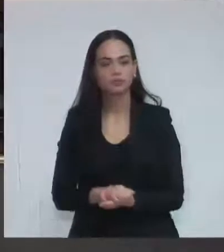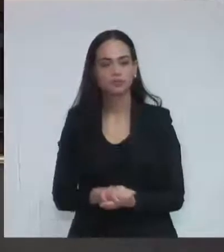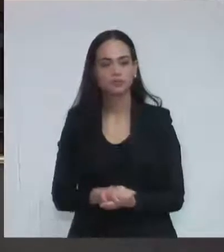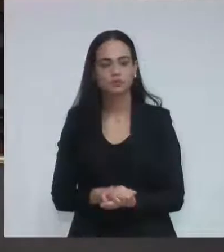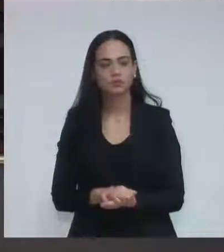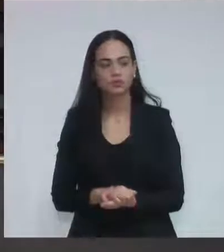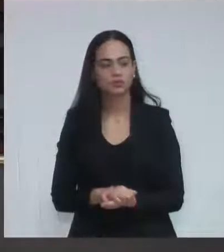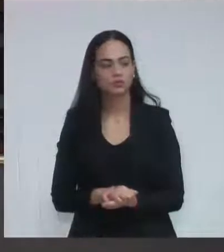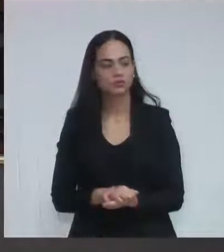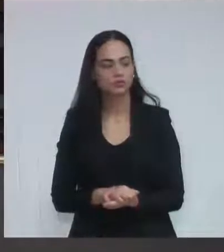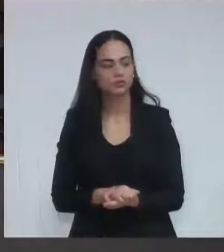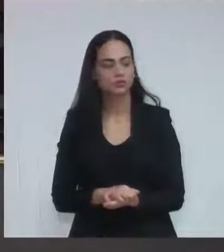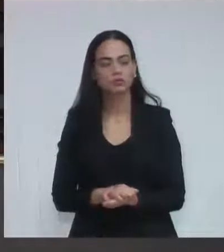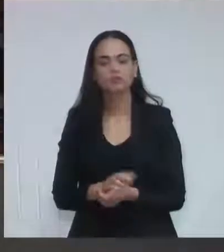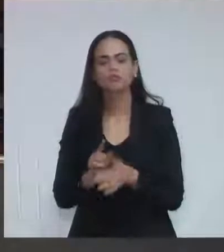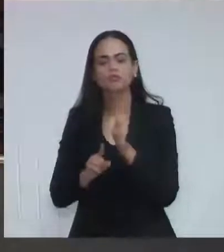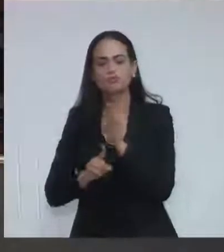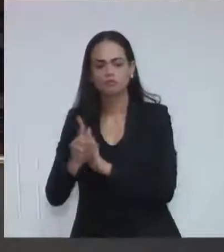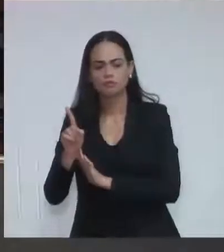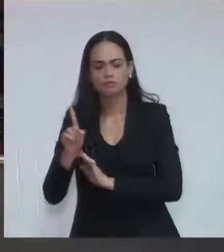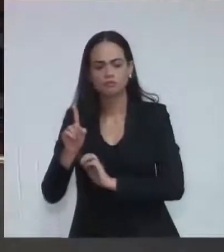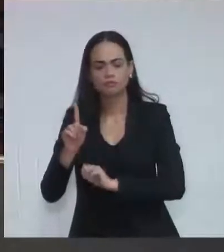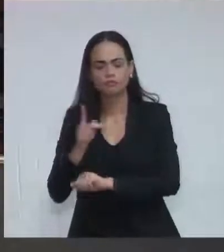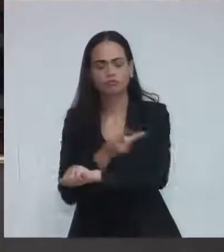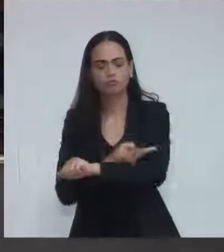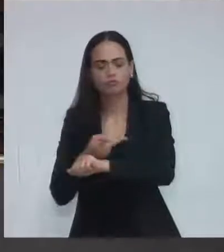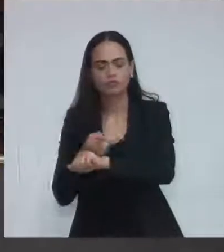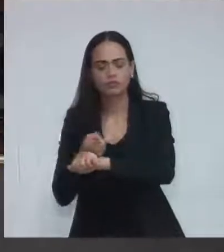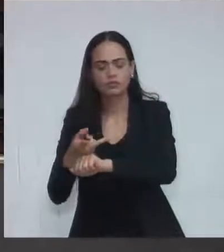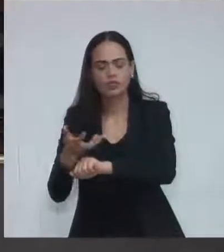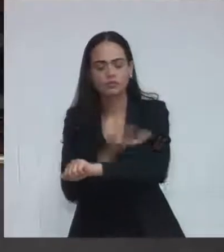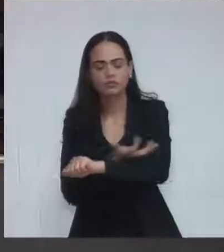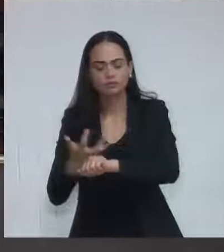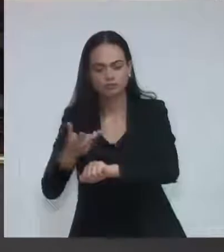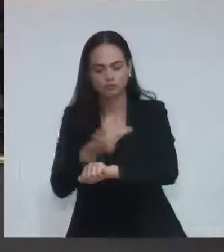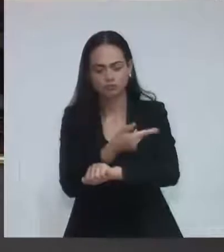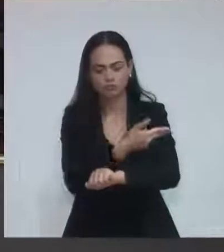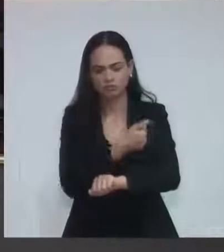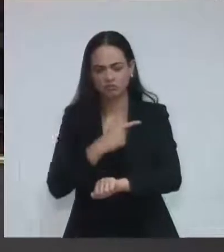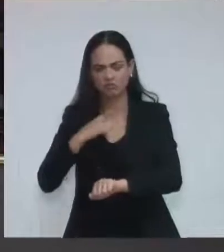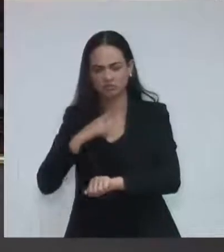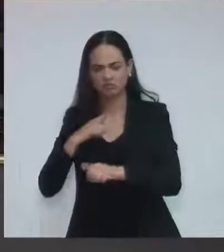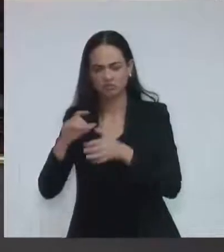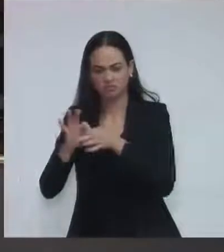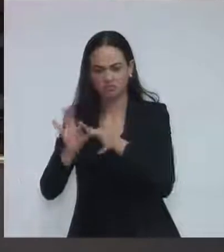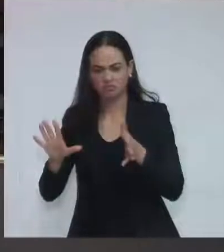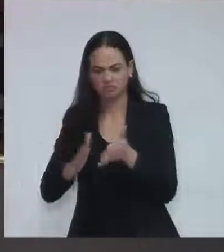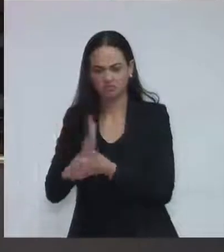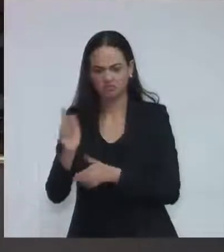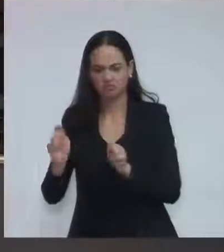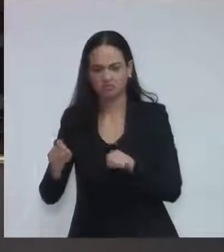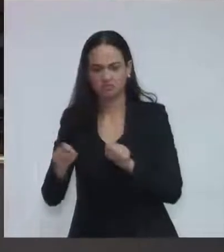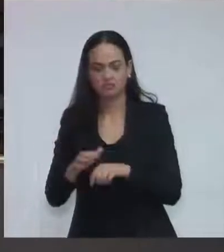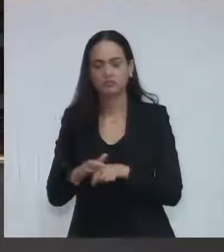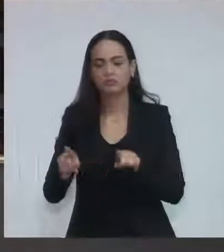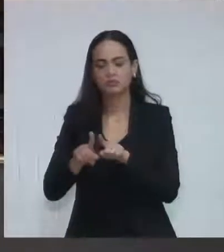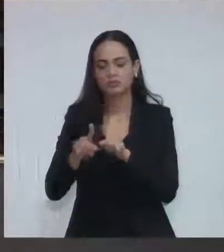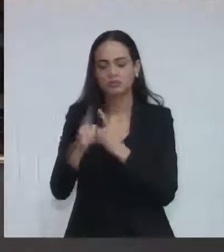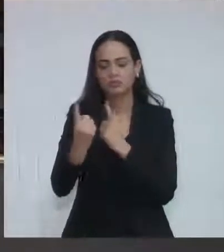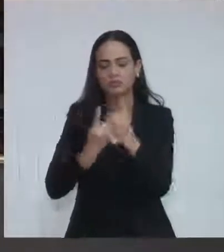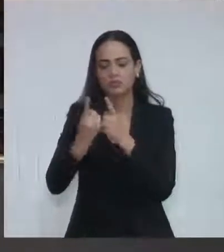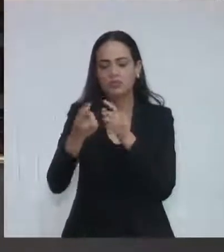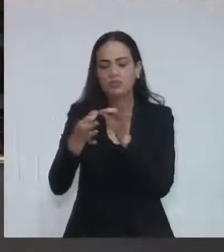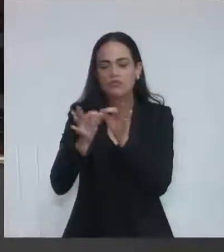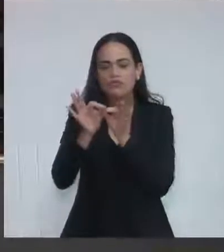1. Houve autorização para corte de mata nativa? 2. Existe projeto para abertura de prolongamento da via?